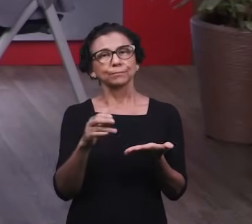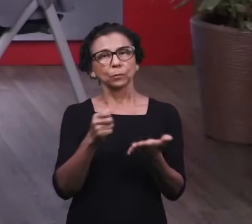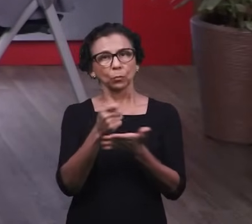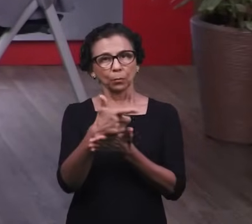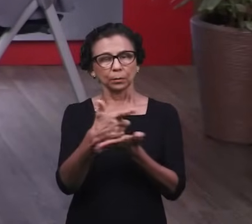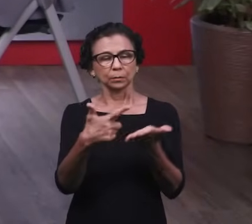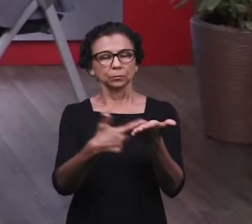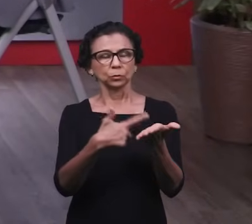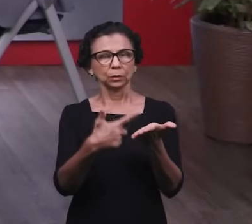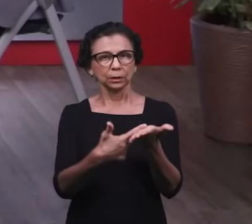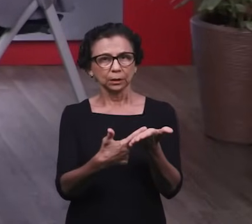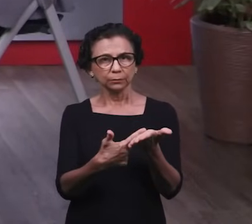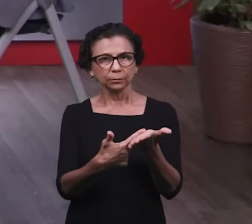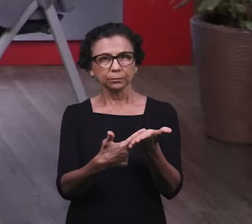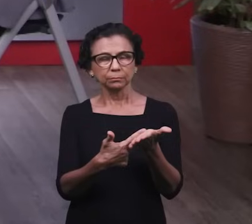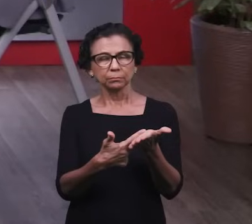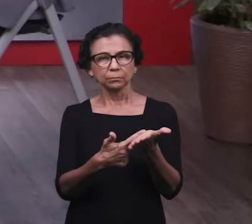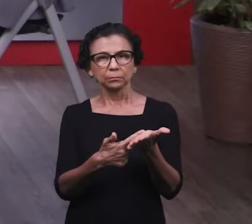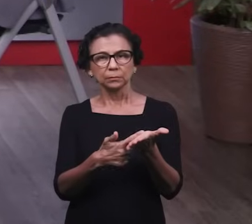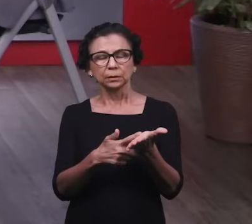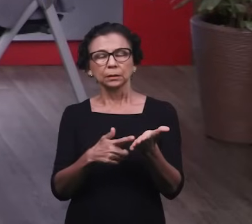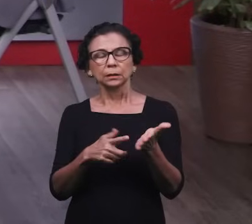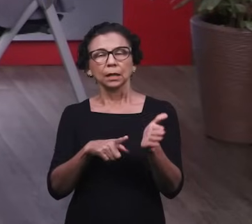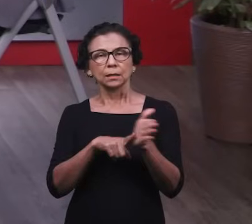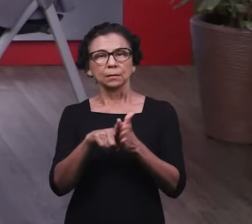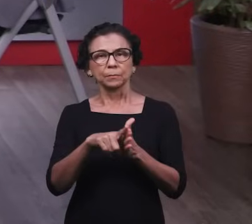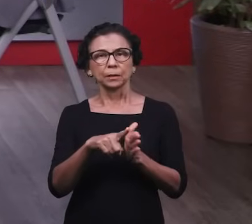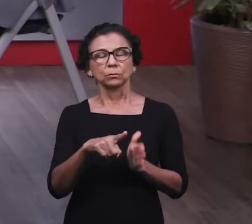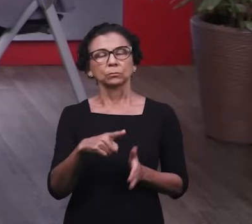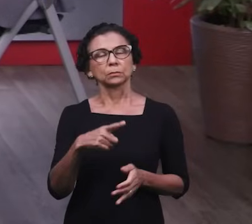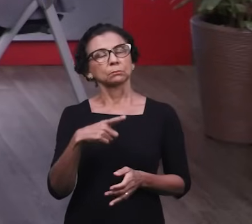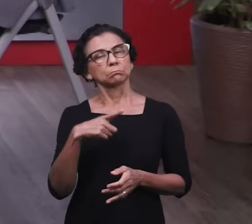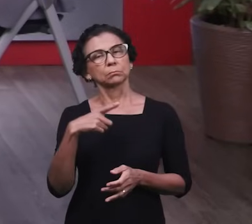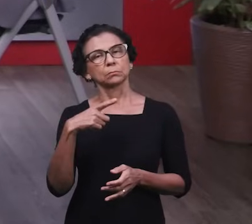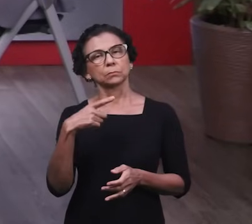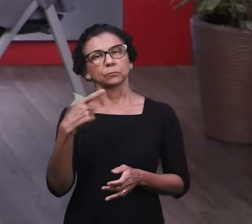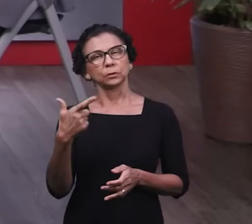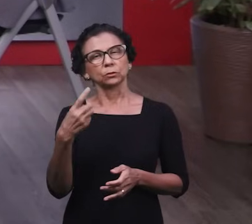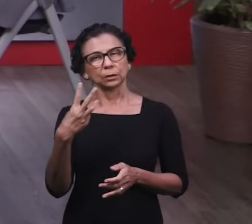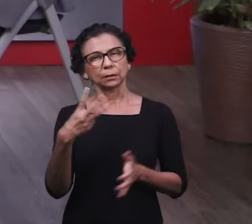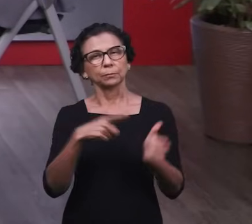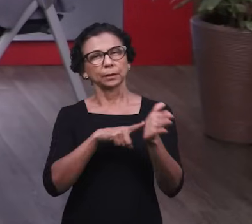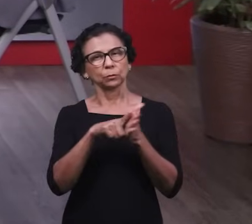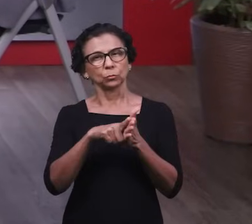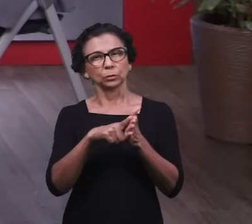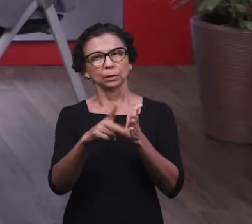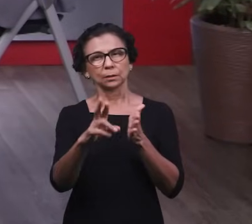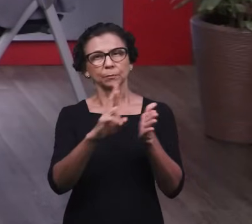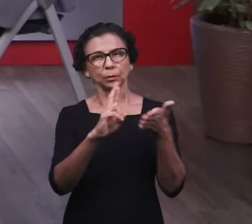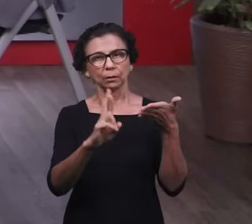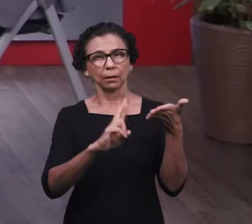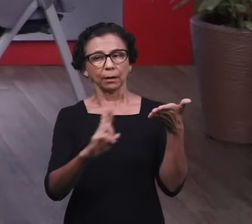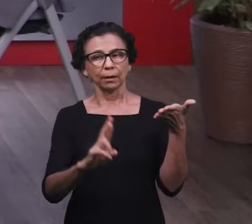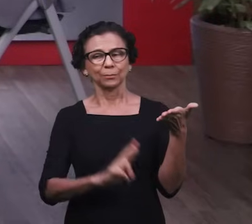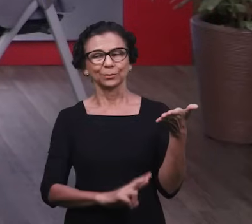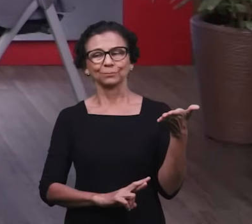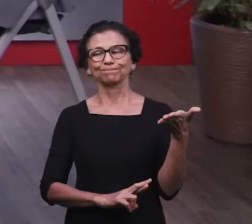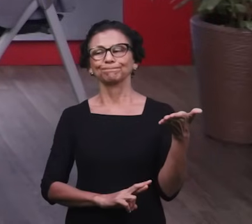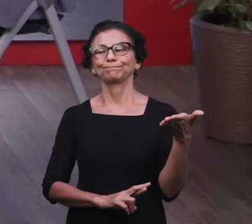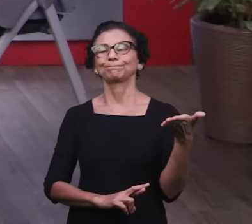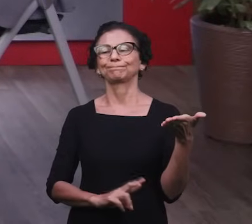antes de ter o diagnóstico, porque foi direcionando esses comportamentos que mostravam esse atraso